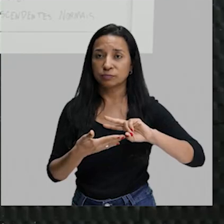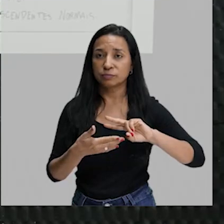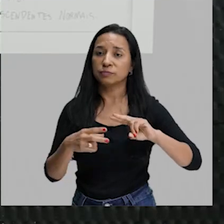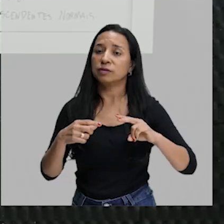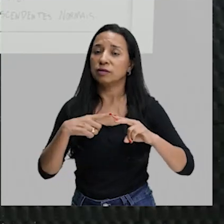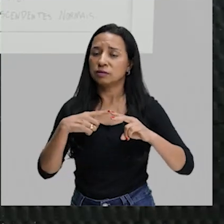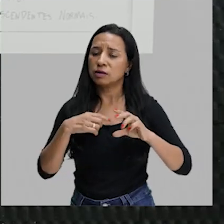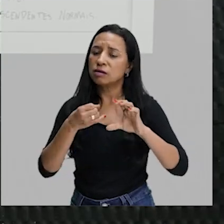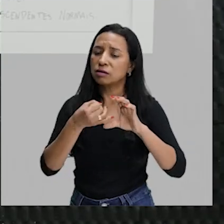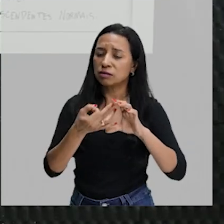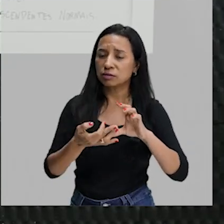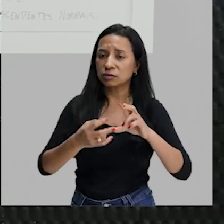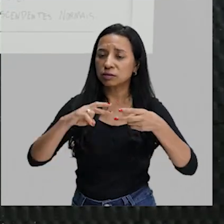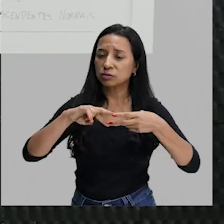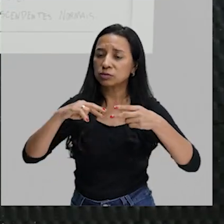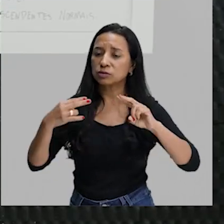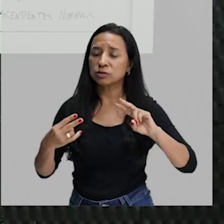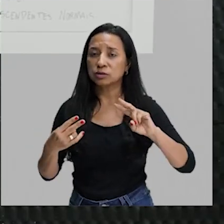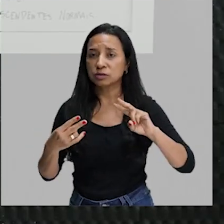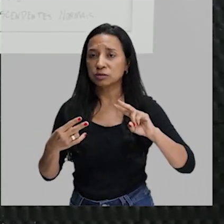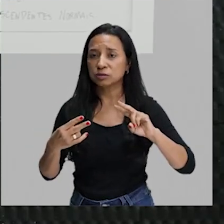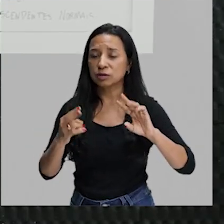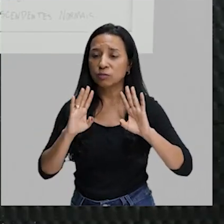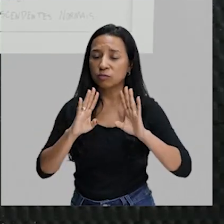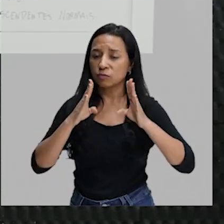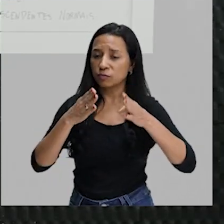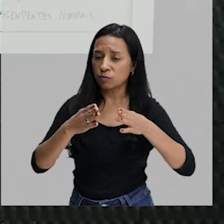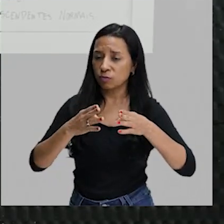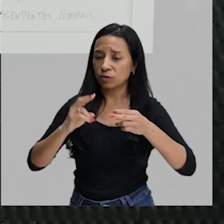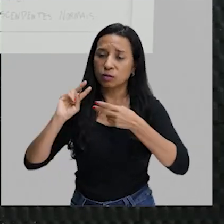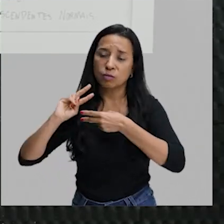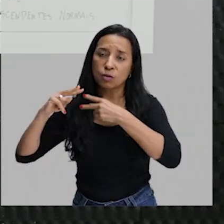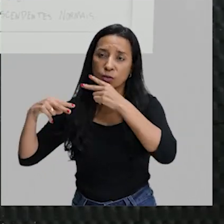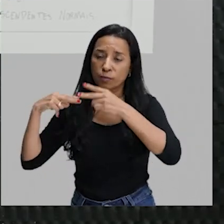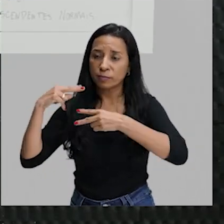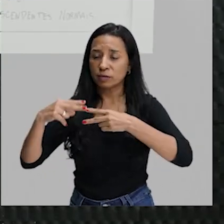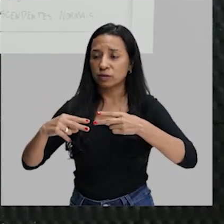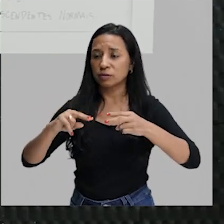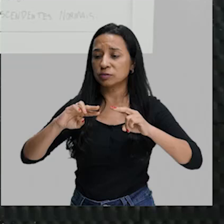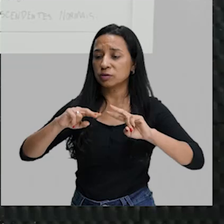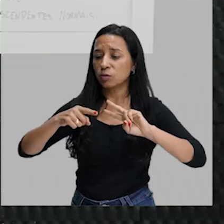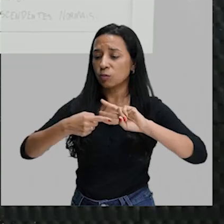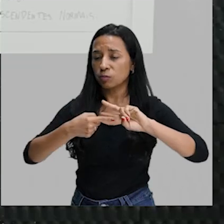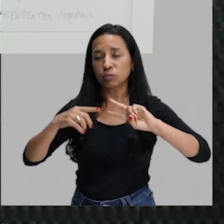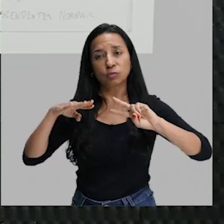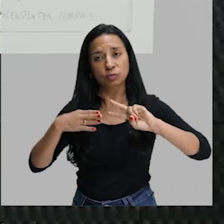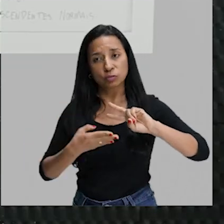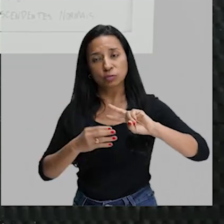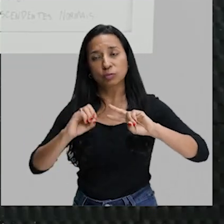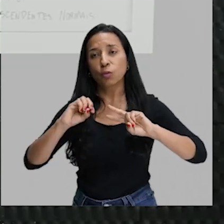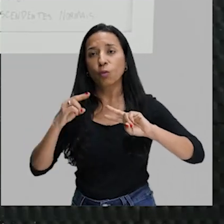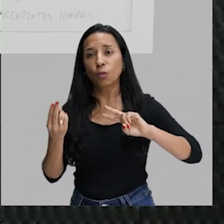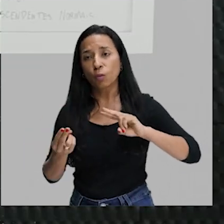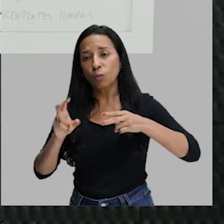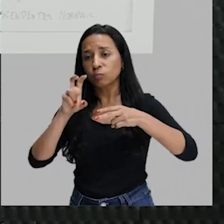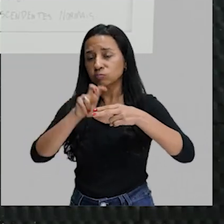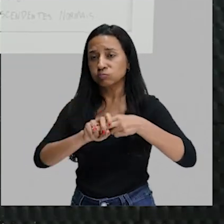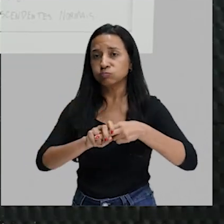genética. Essa característica, ela segue uma herança autossômica ou recessiva? Basta você